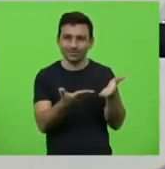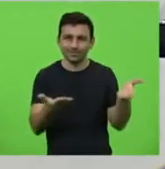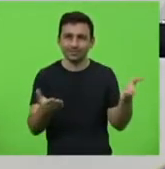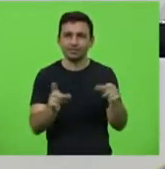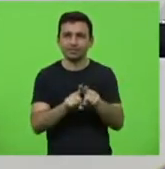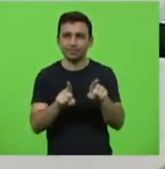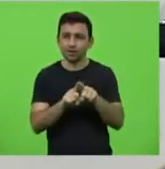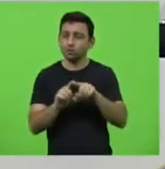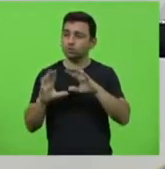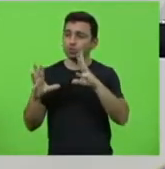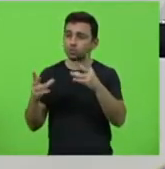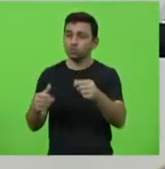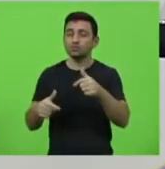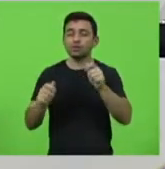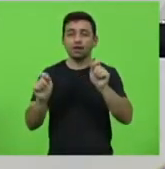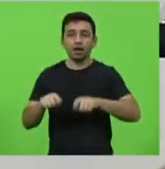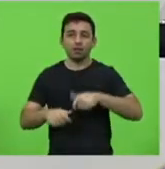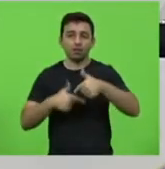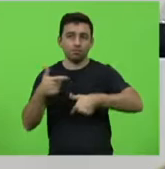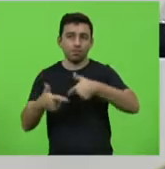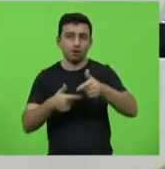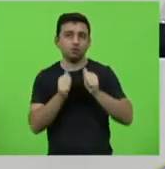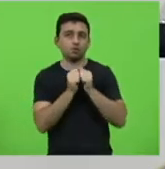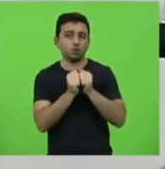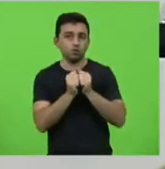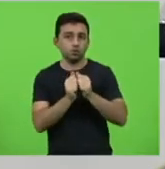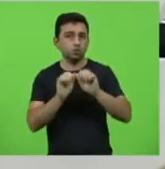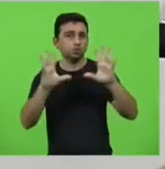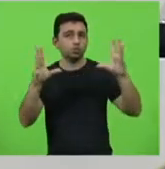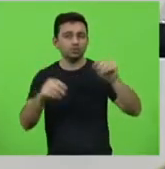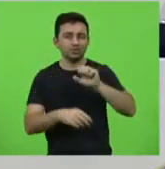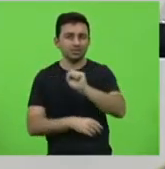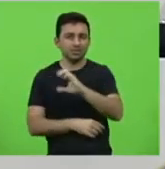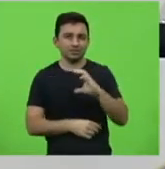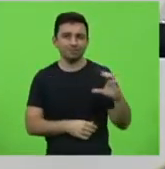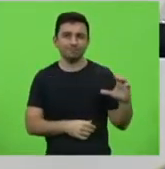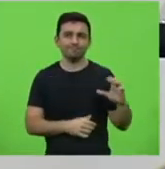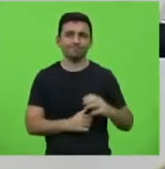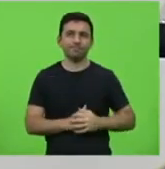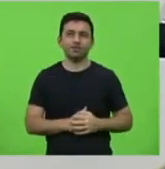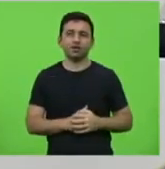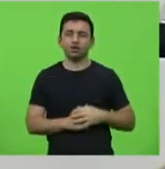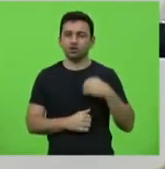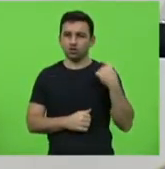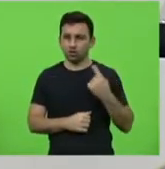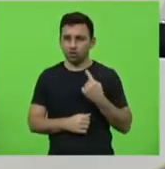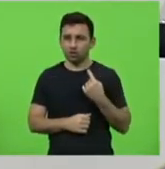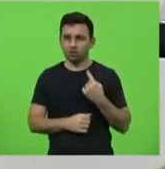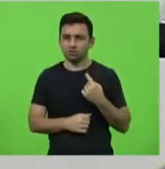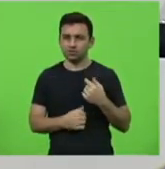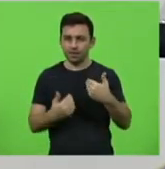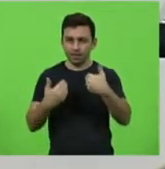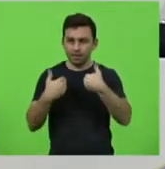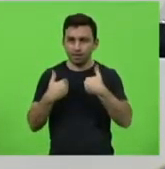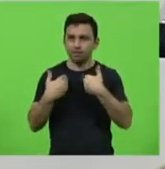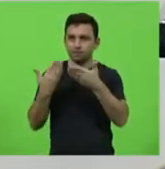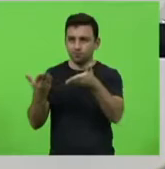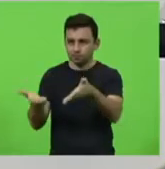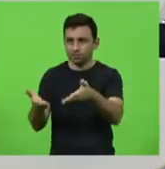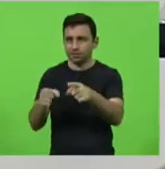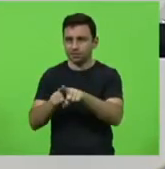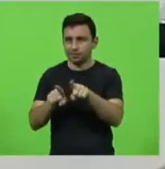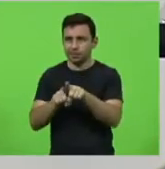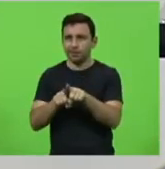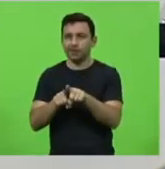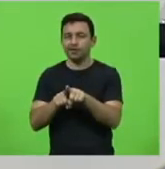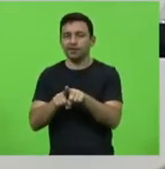ele, fazem um trabalho fantástico em toda Santa Catarina. Nós, deputado Vicente Caro Preso, eu e Vossa Excelência, tivemos, inclusive,